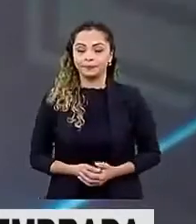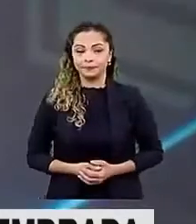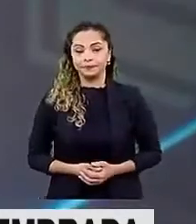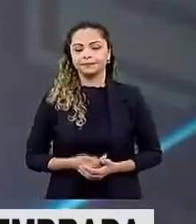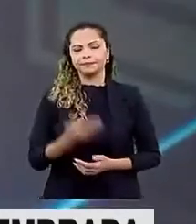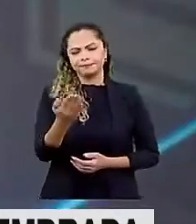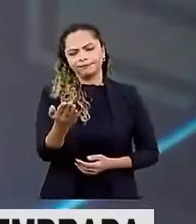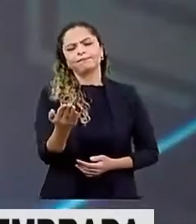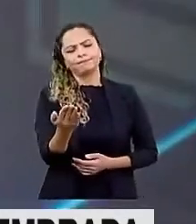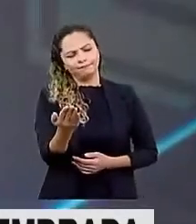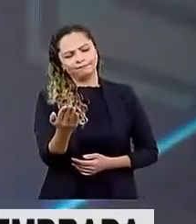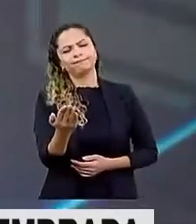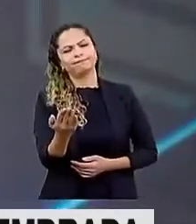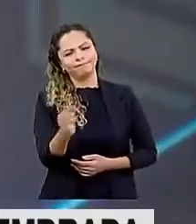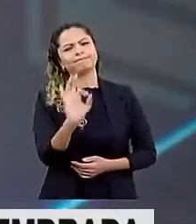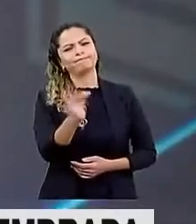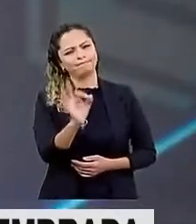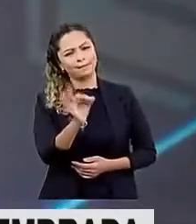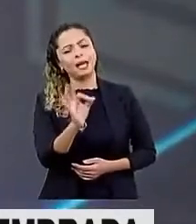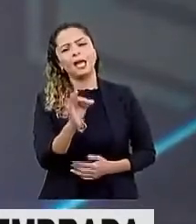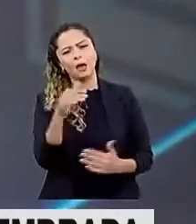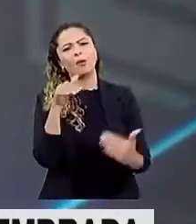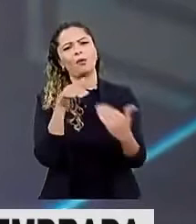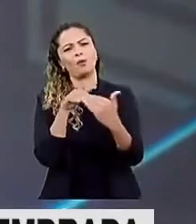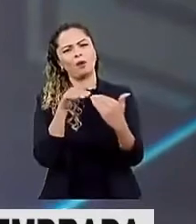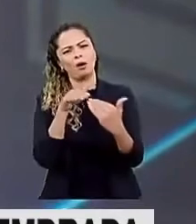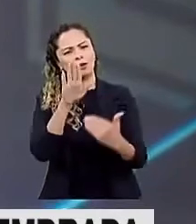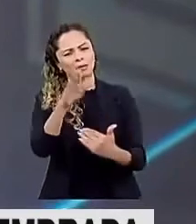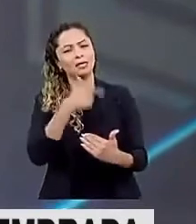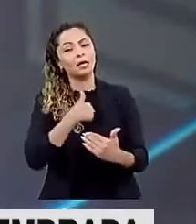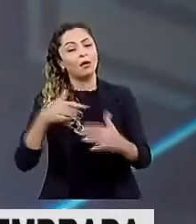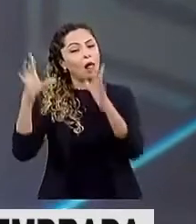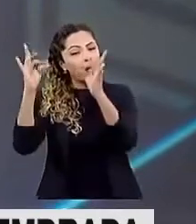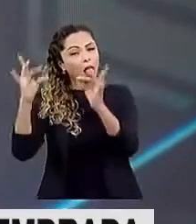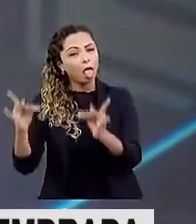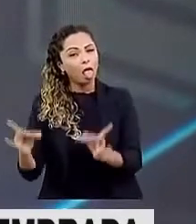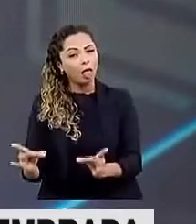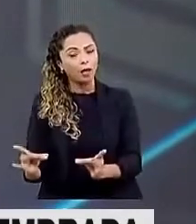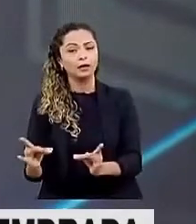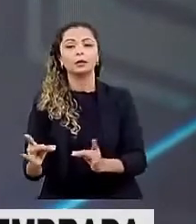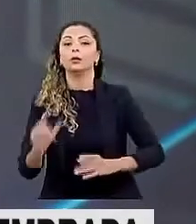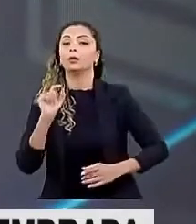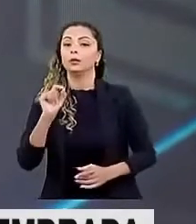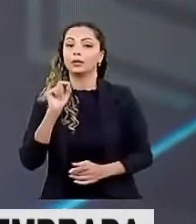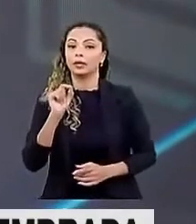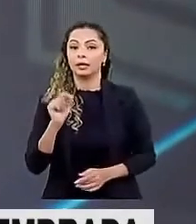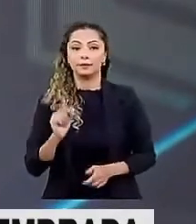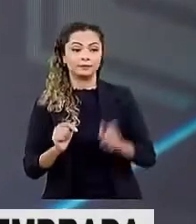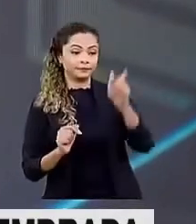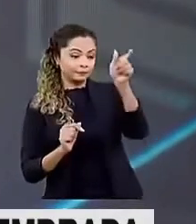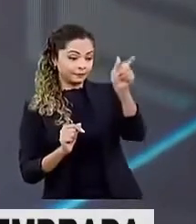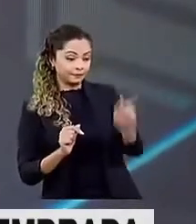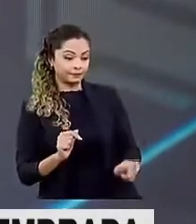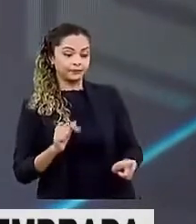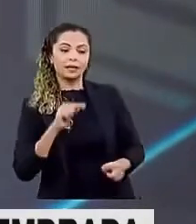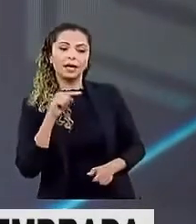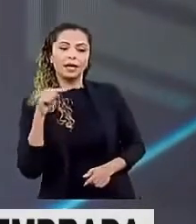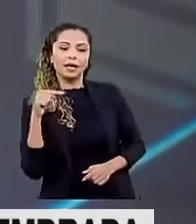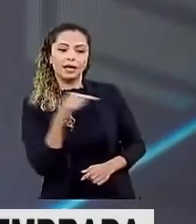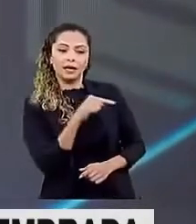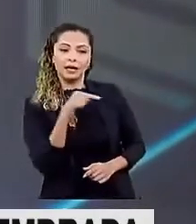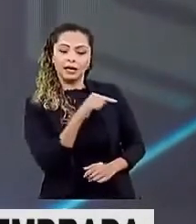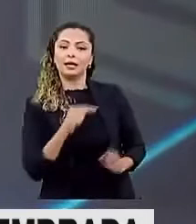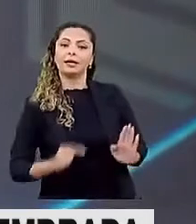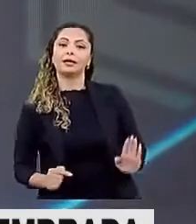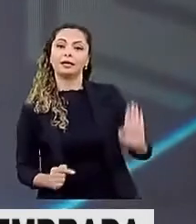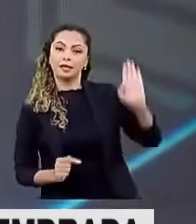eu concordo com você, mas eu vou mais longe, né? Este mesmo candidato que pede o voto útil para